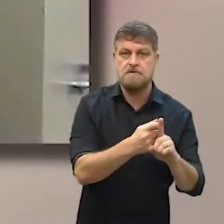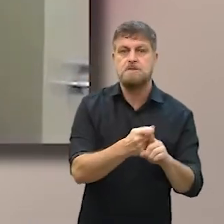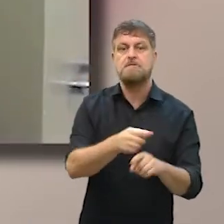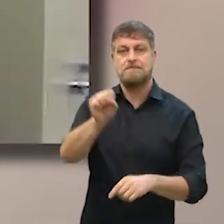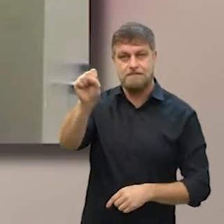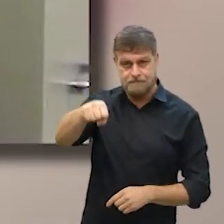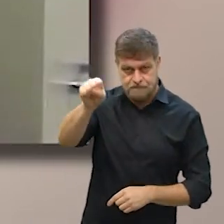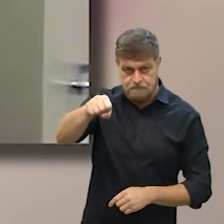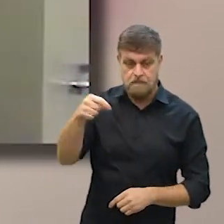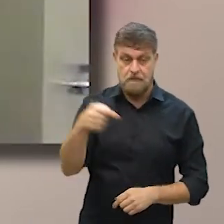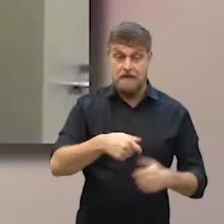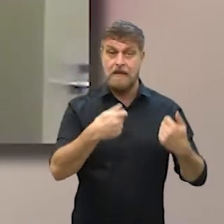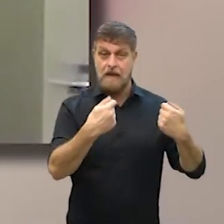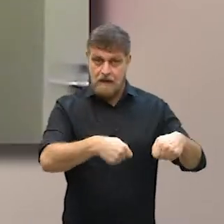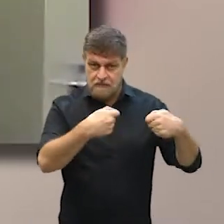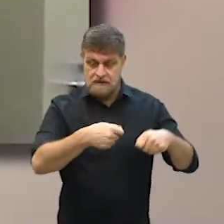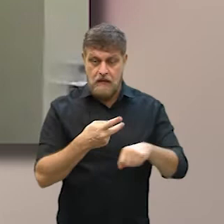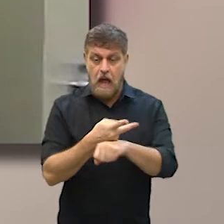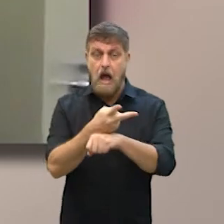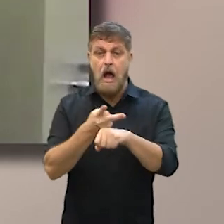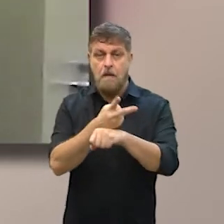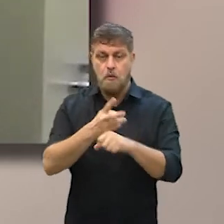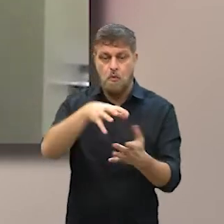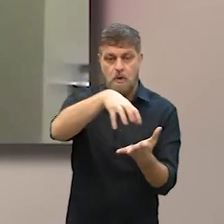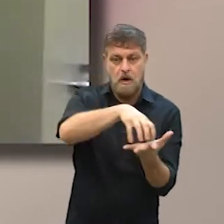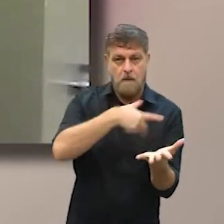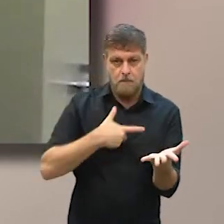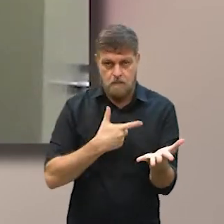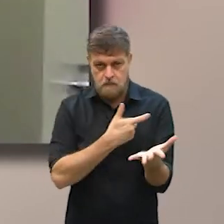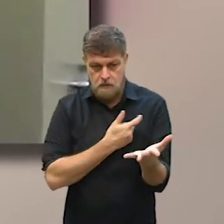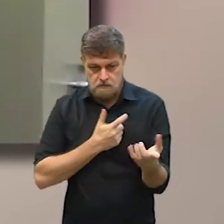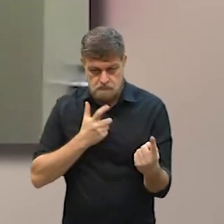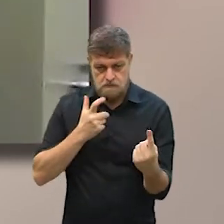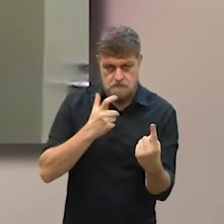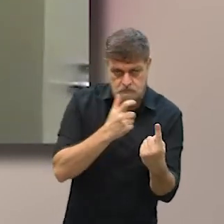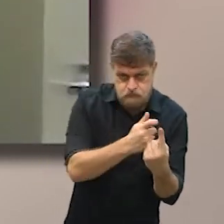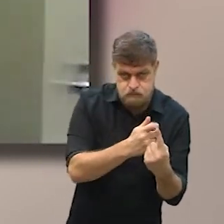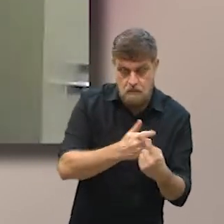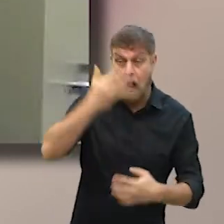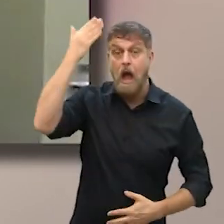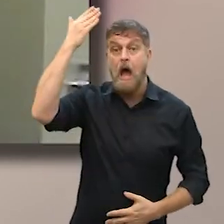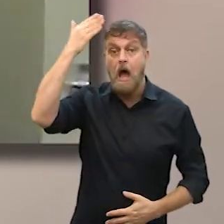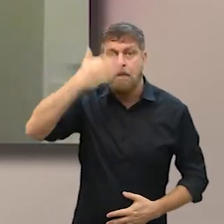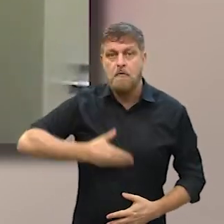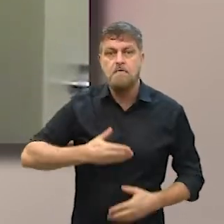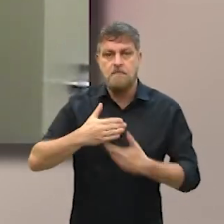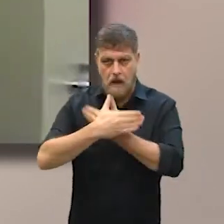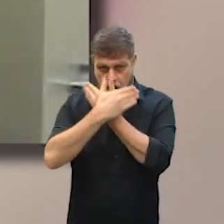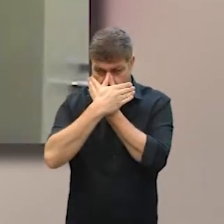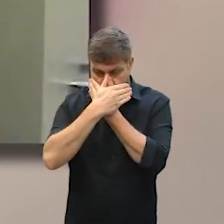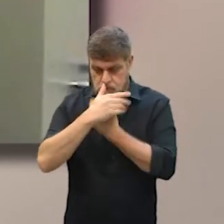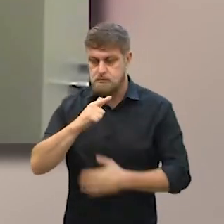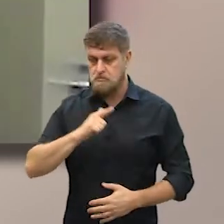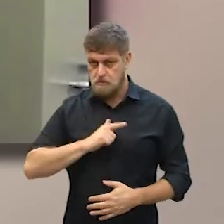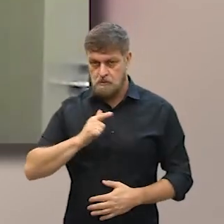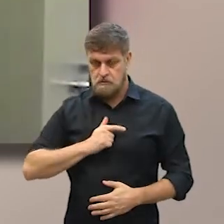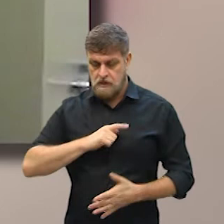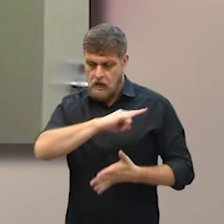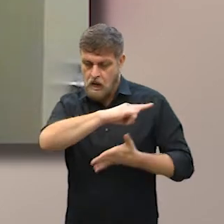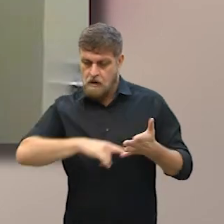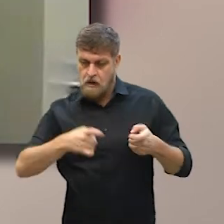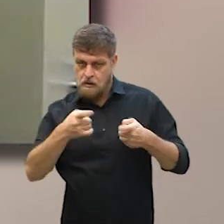vacinados então pacientes com outros a olha procurar os postos de vacinação com algum comprovante da sua doença